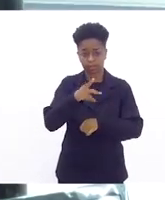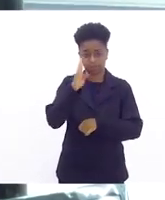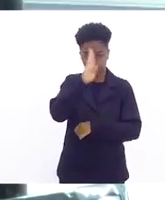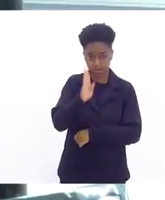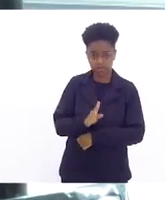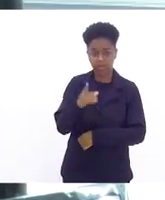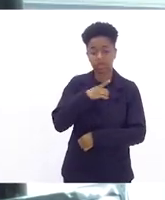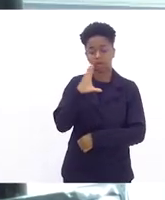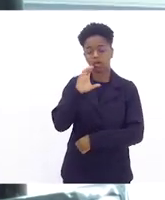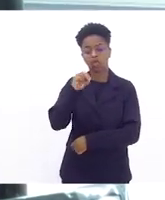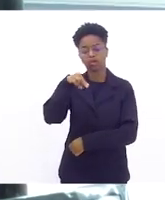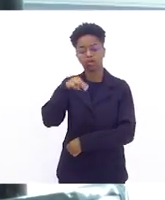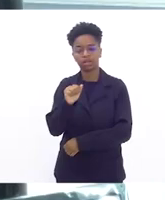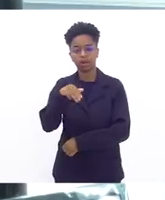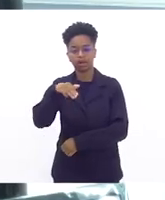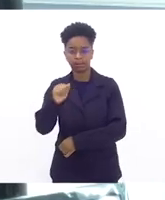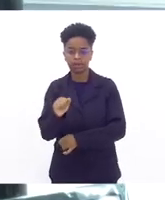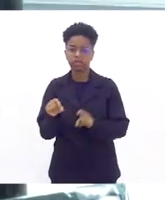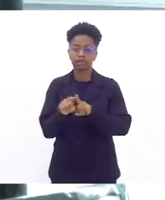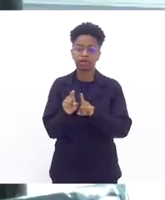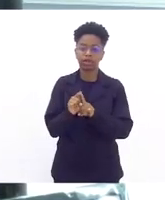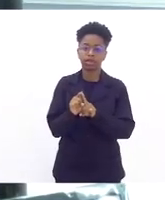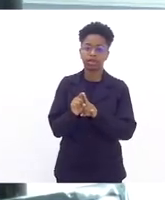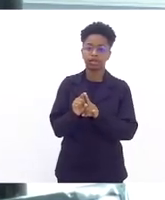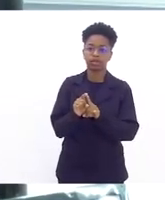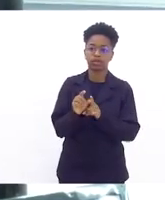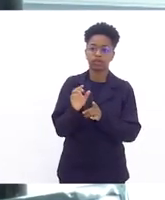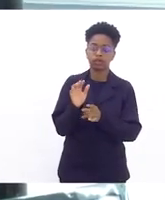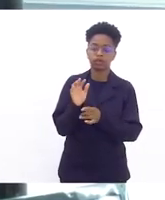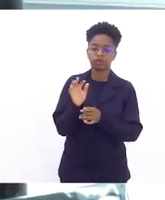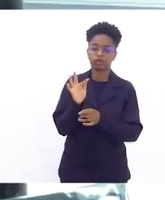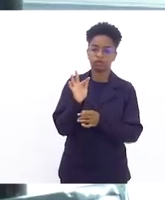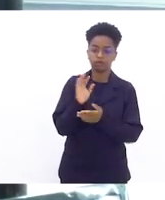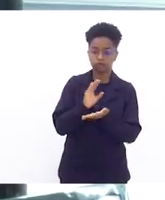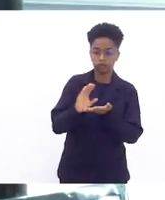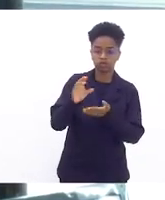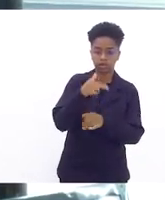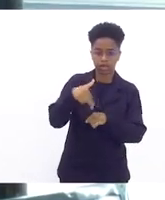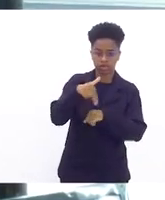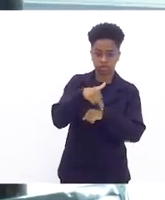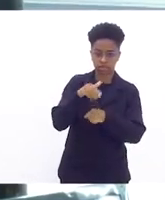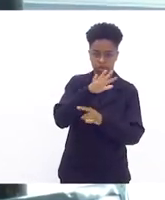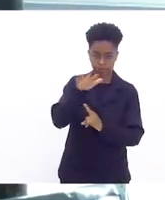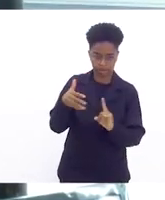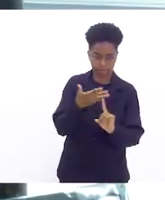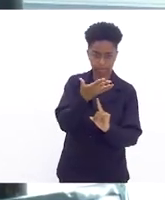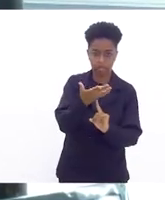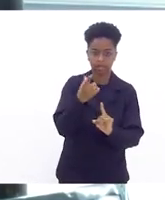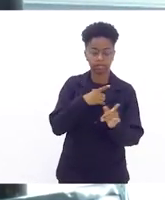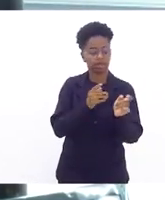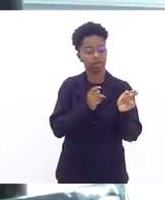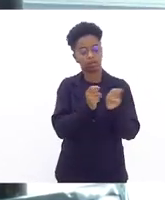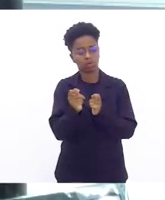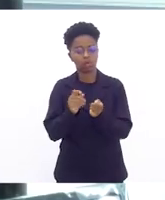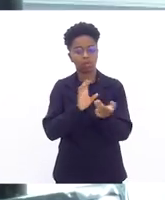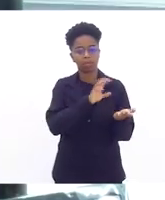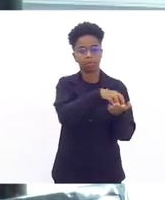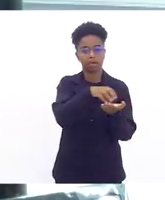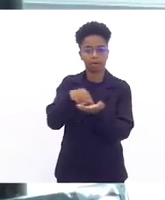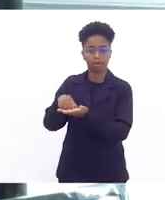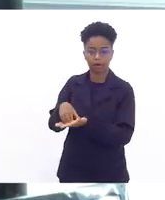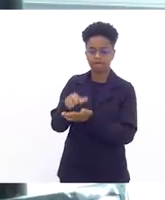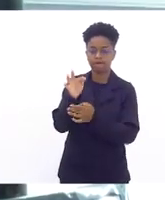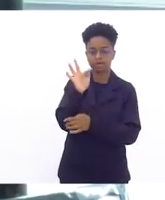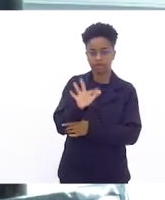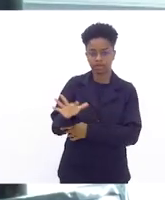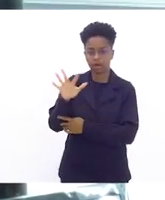no CONAMA temos cadeira no Fundo Nacional do Meio Ambiente né que é um fundo que faz a gestão dos órgãos Federais e aqui no